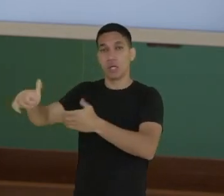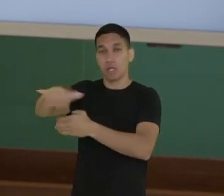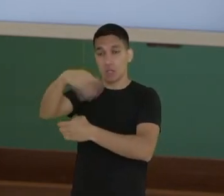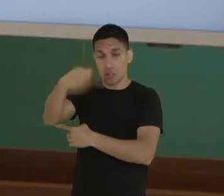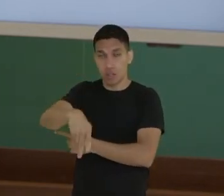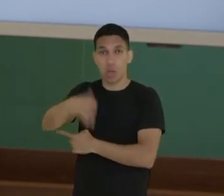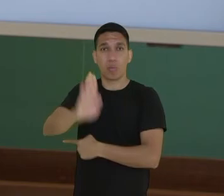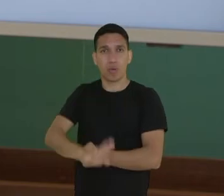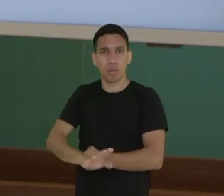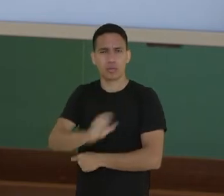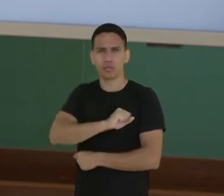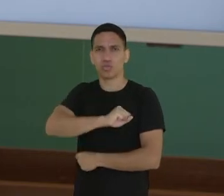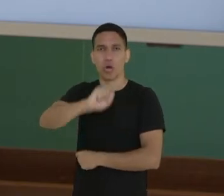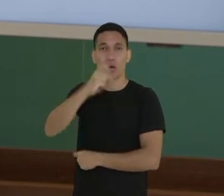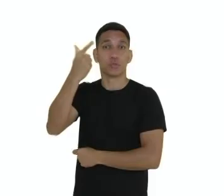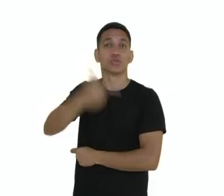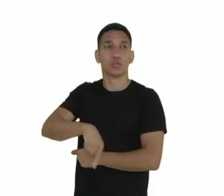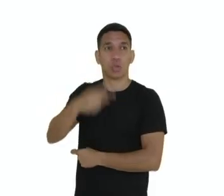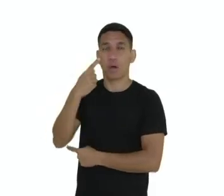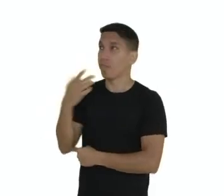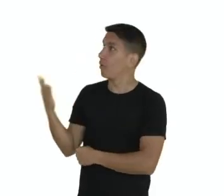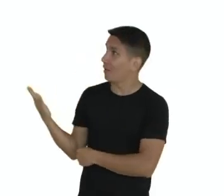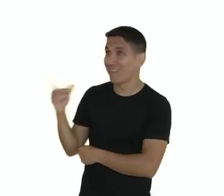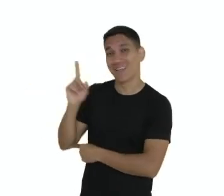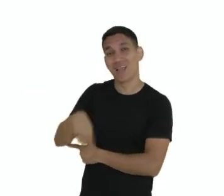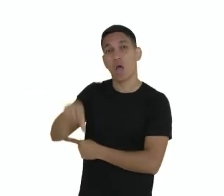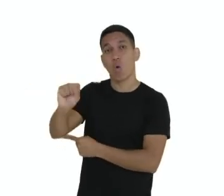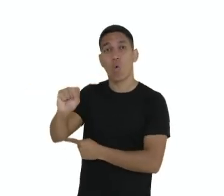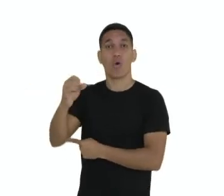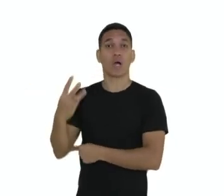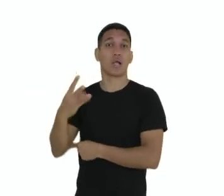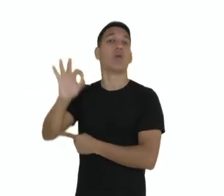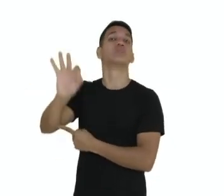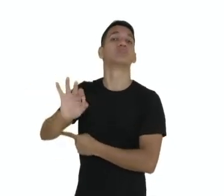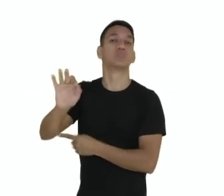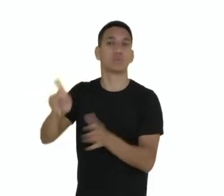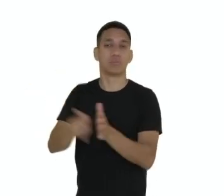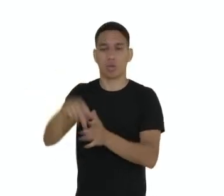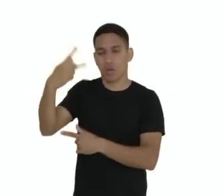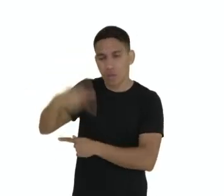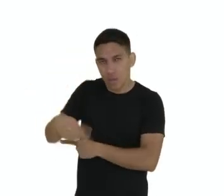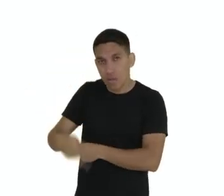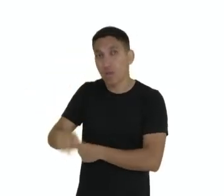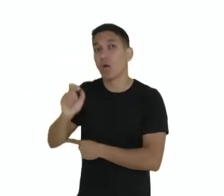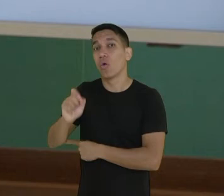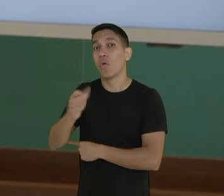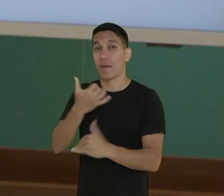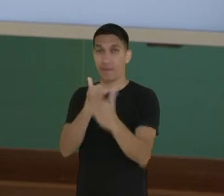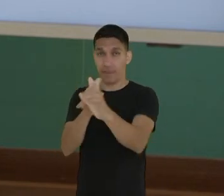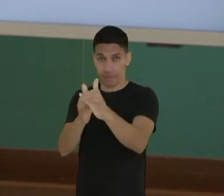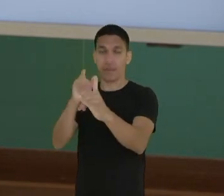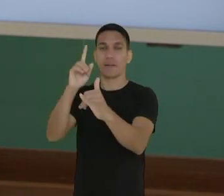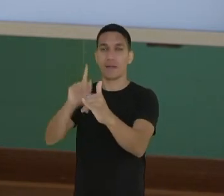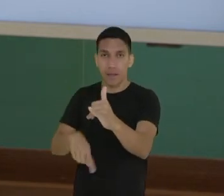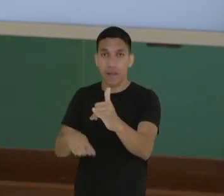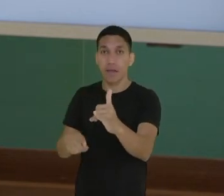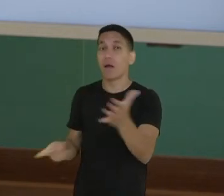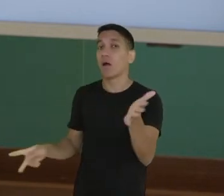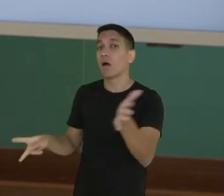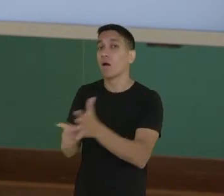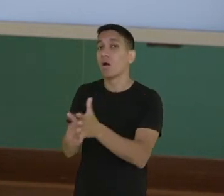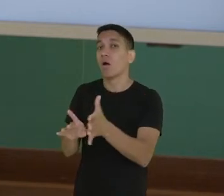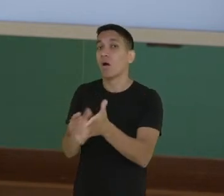dá show aqui, cara. Vejam, 83% da nossa energia elétrica, ela é de